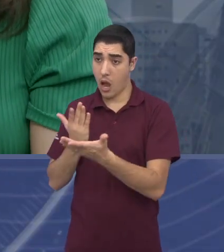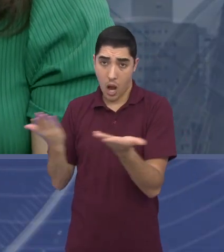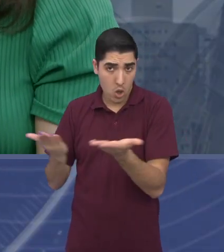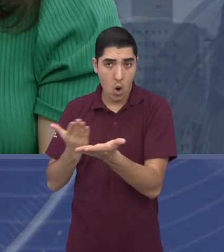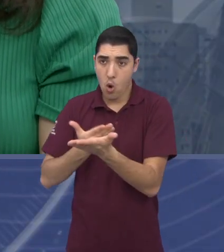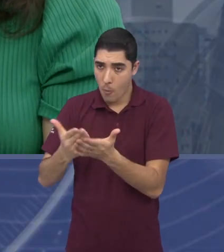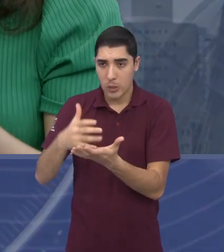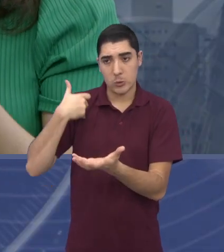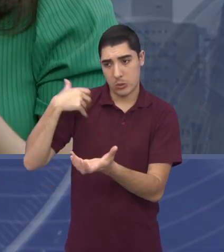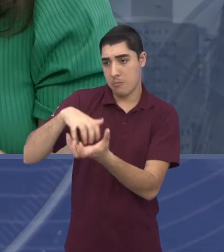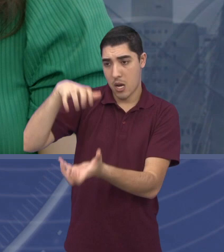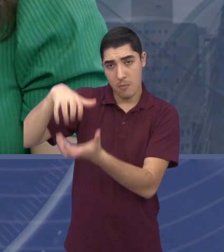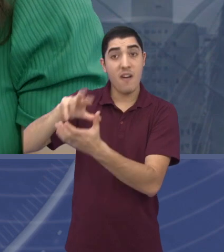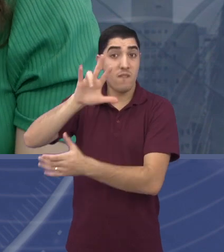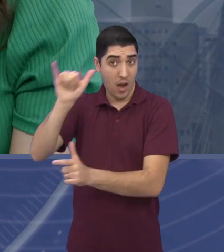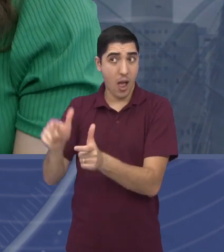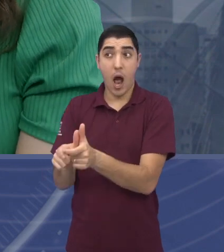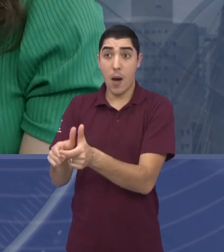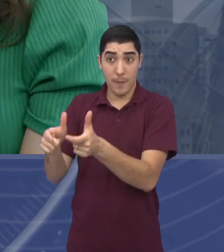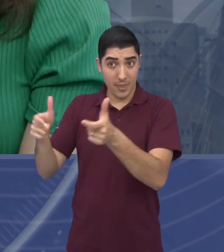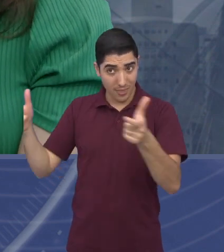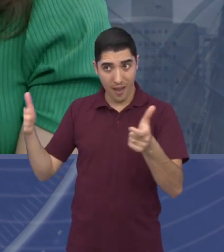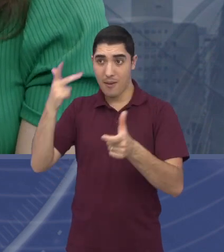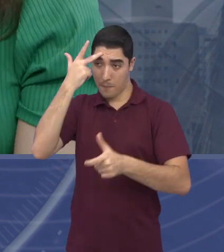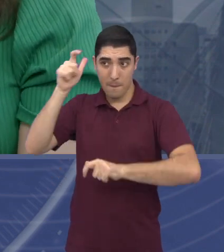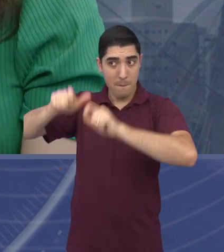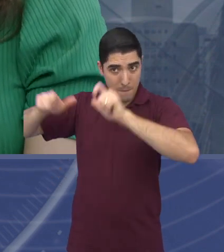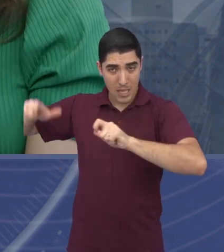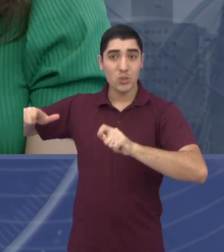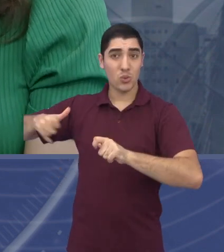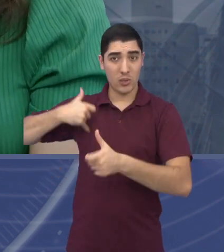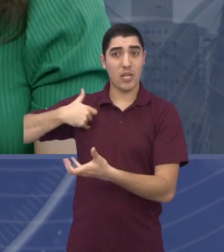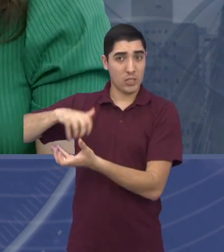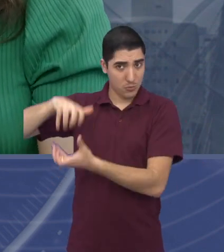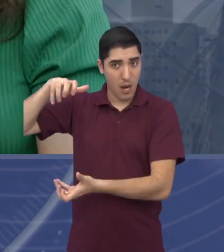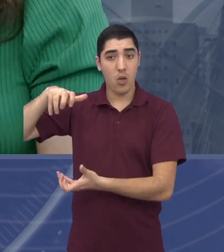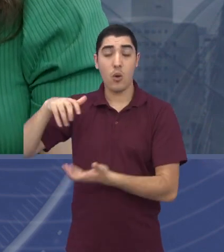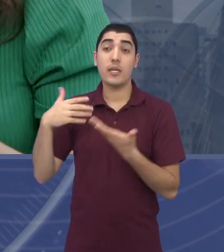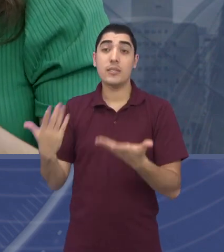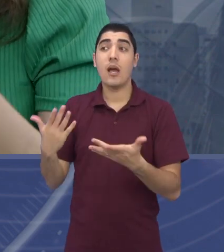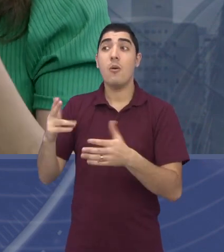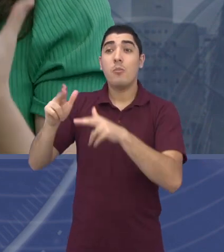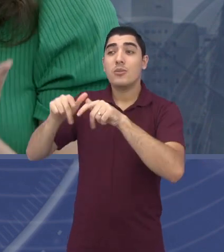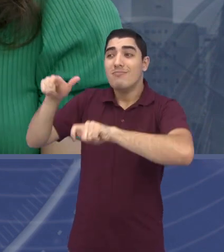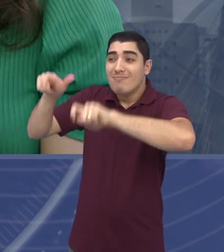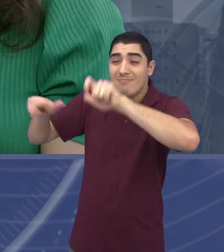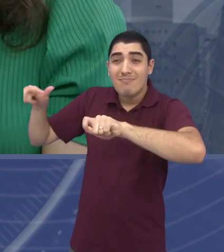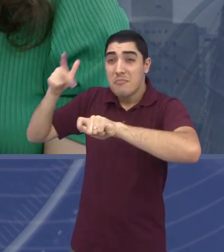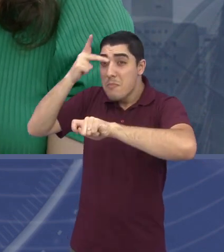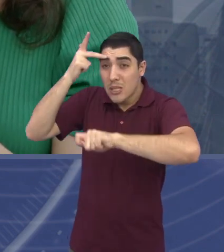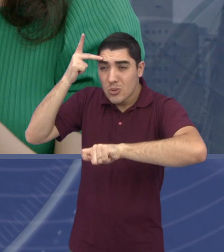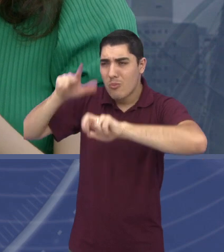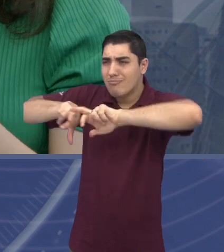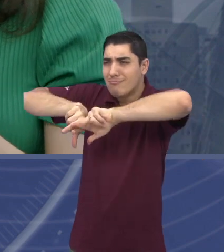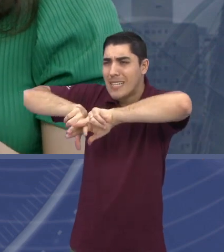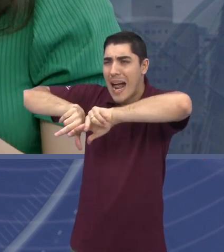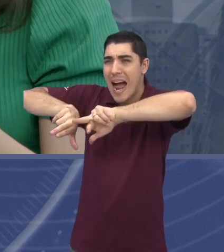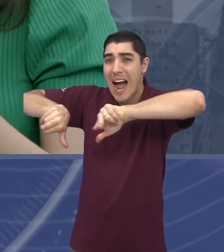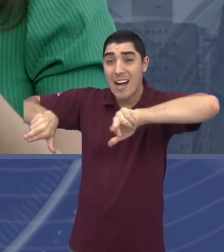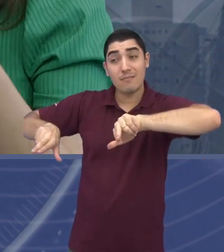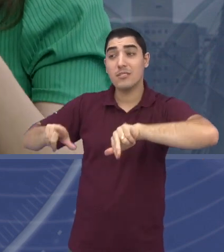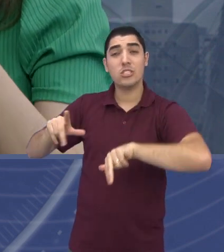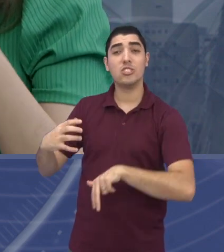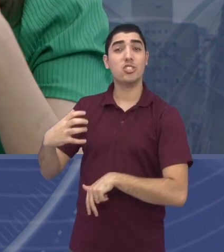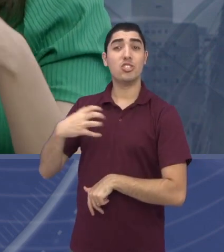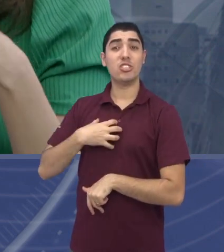vez mais pessoas com mais idades, né? E entender que as pessoas, elas são plurais, né? Então as pessoas,